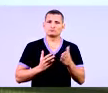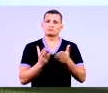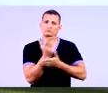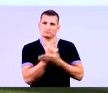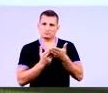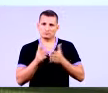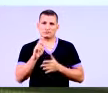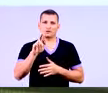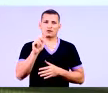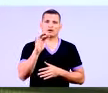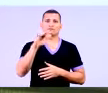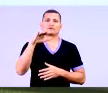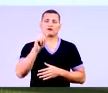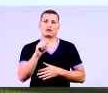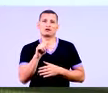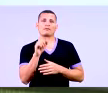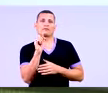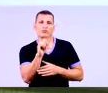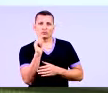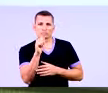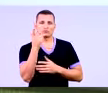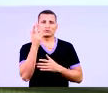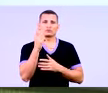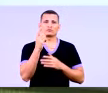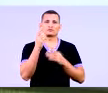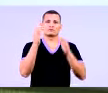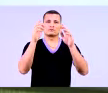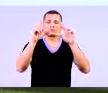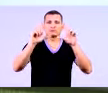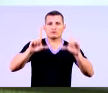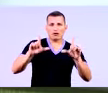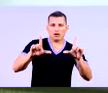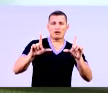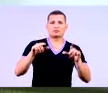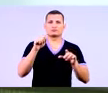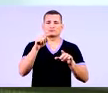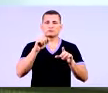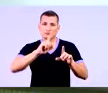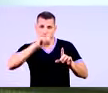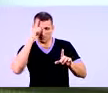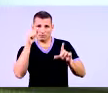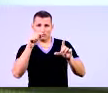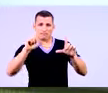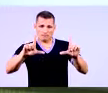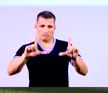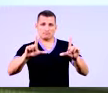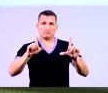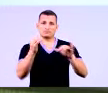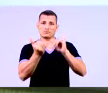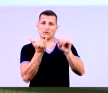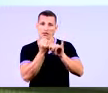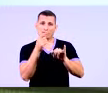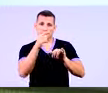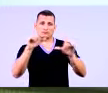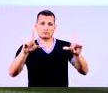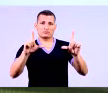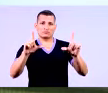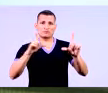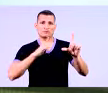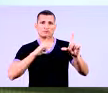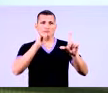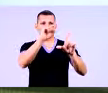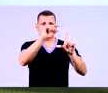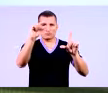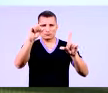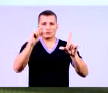fazer os seus botões fazer as telas aí vai criar uma página de internet aonde vai ter lá o campo o papel